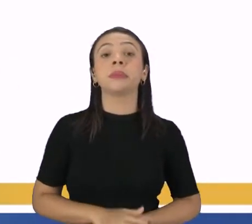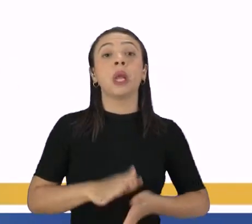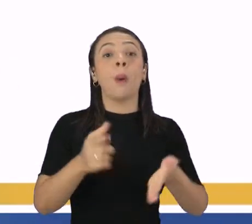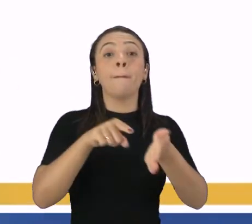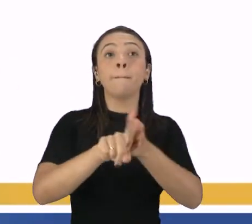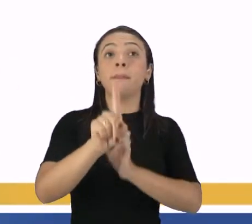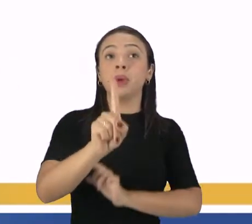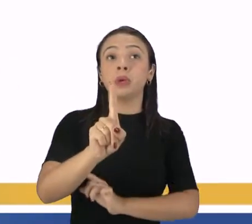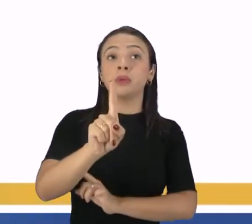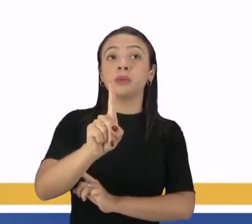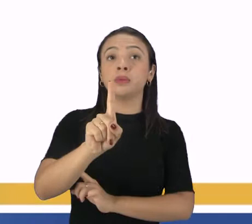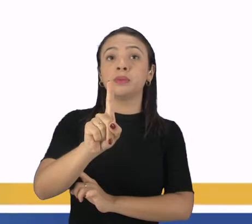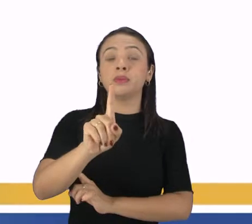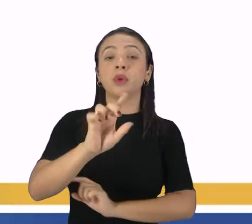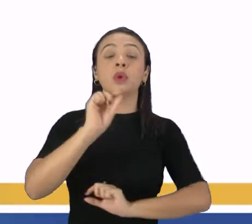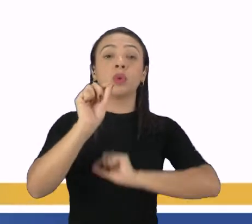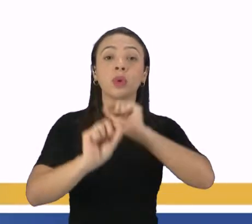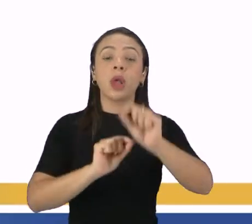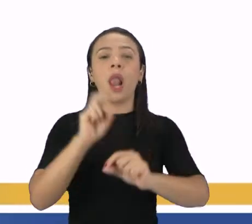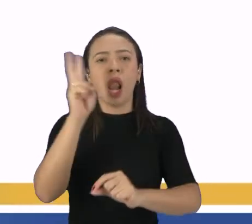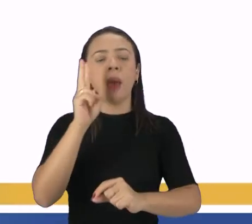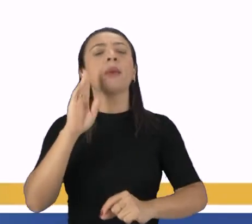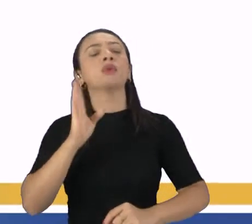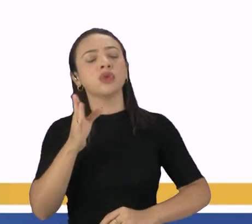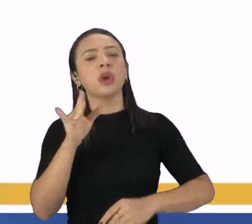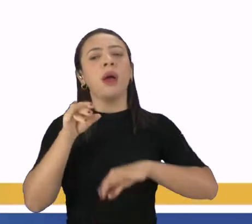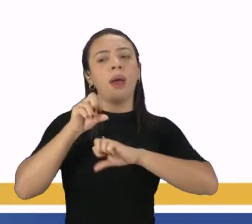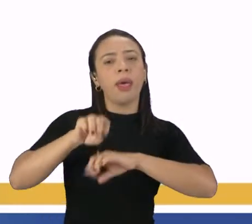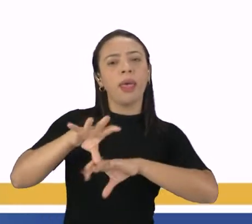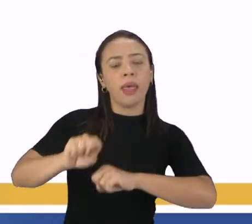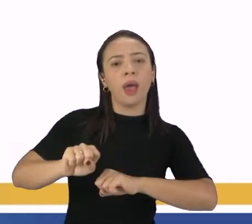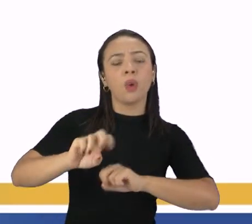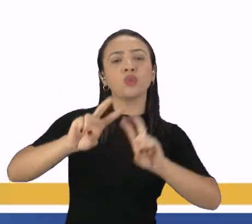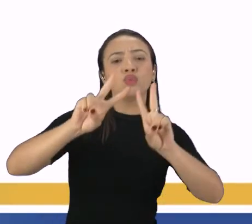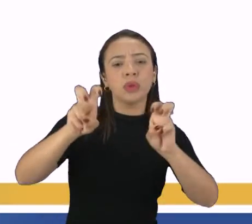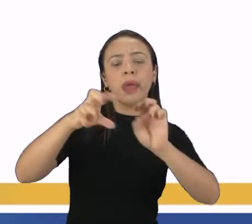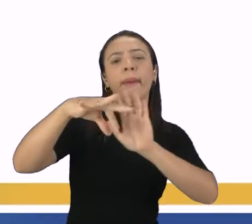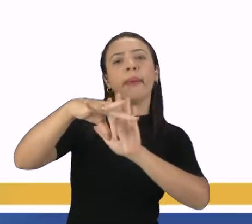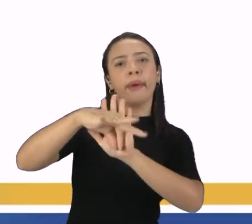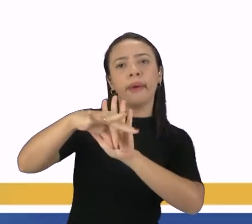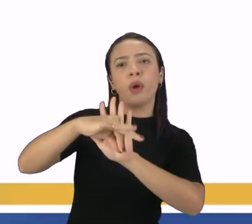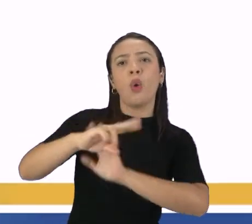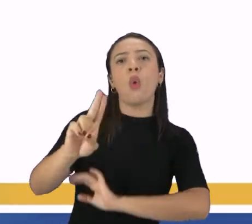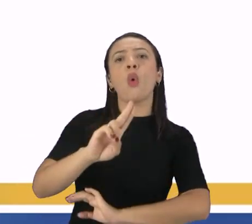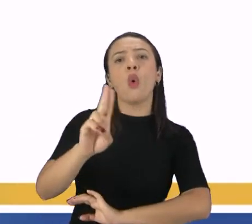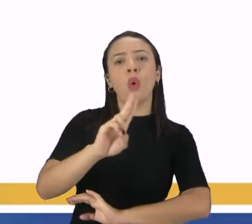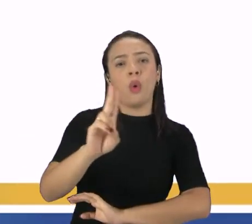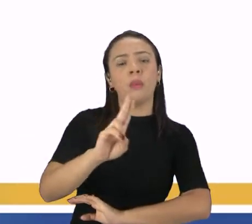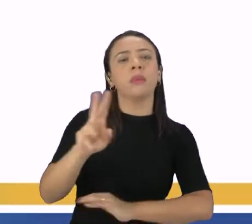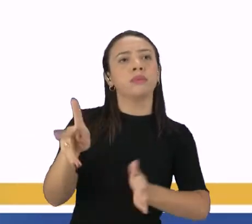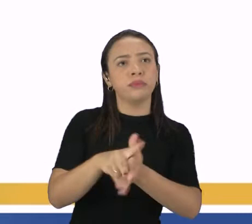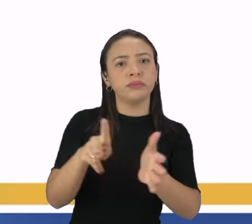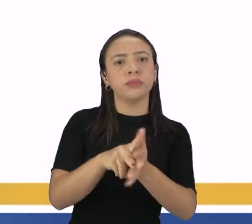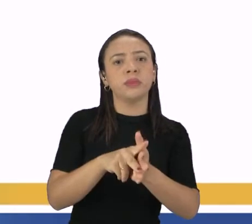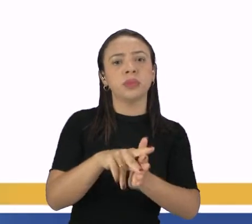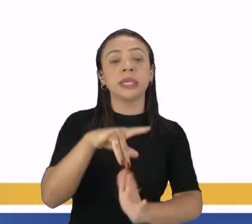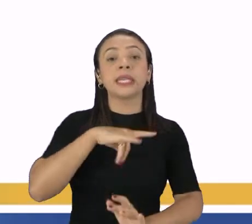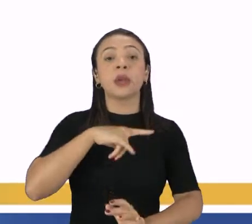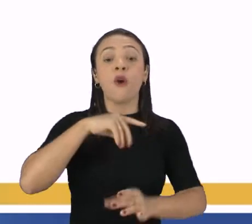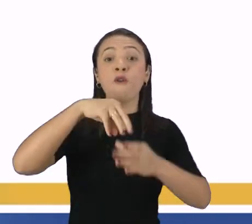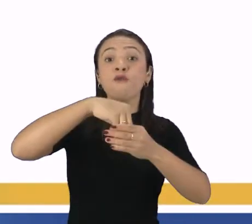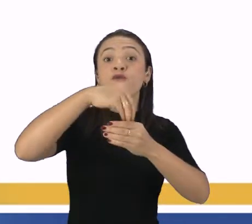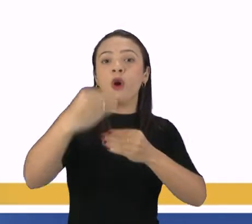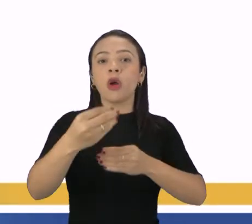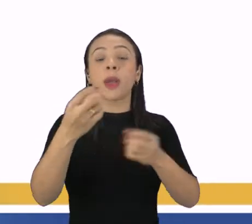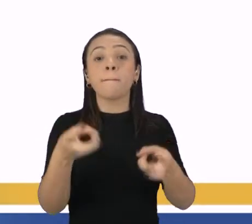questão, eu comentei na nossa aula sobre sistema reprodutor feminino, o nome que se dá, àquela parte